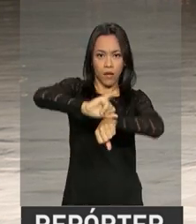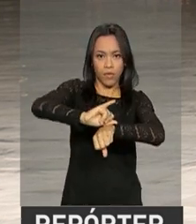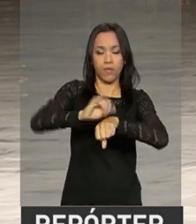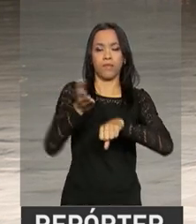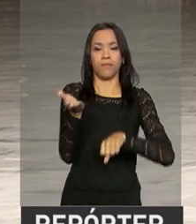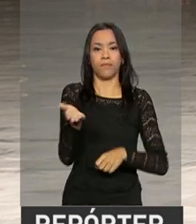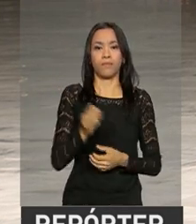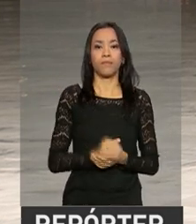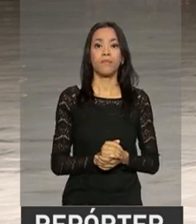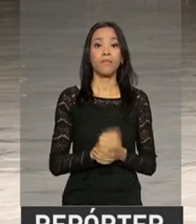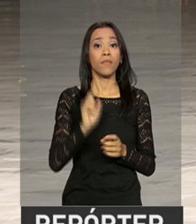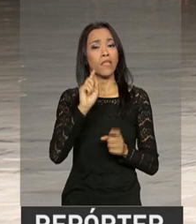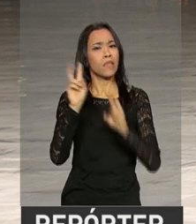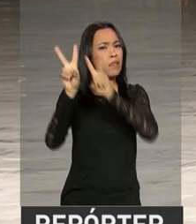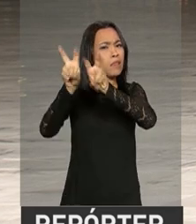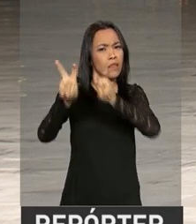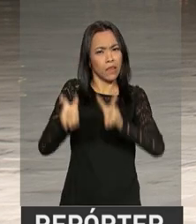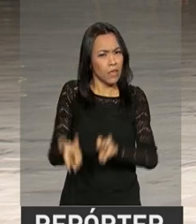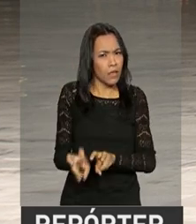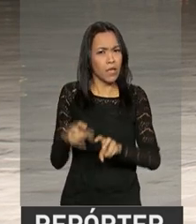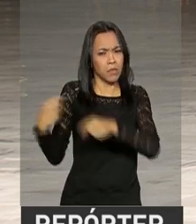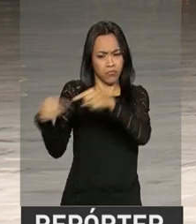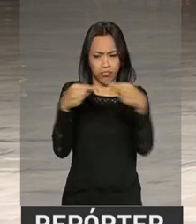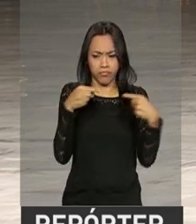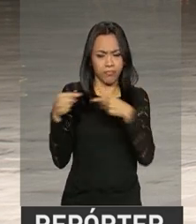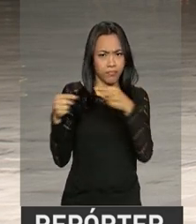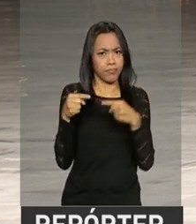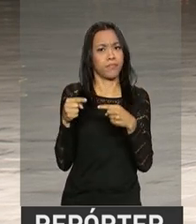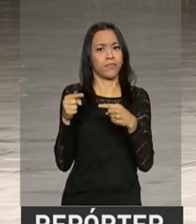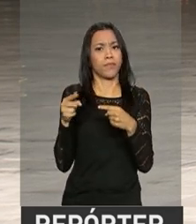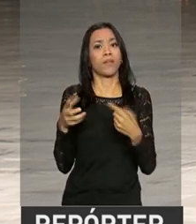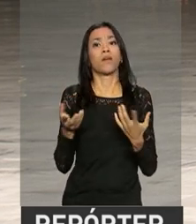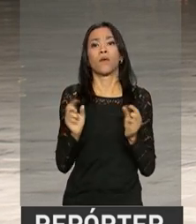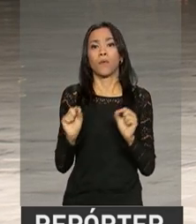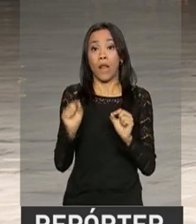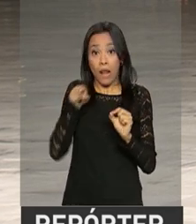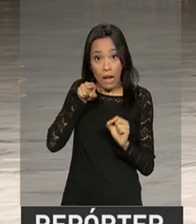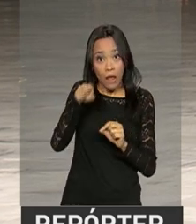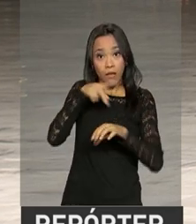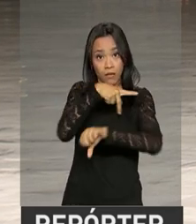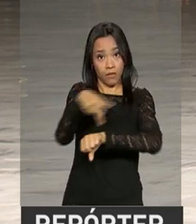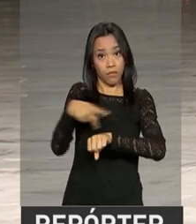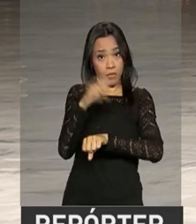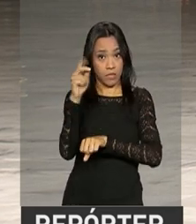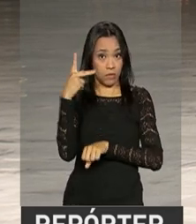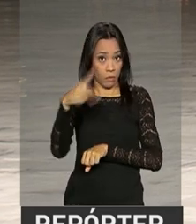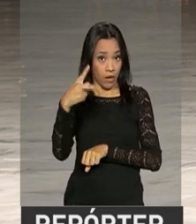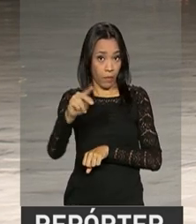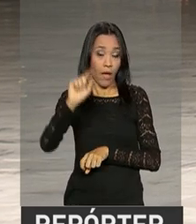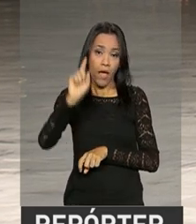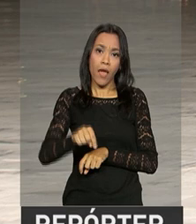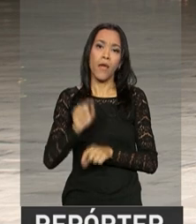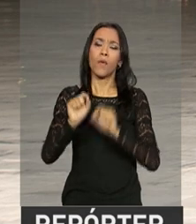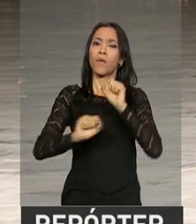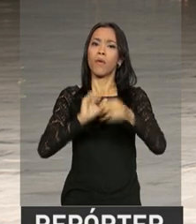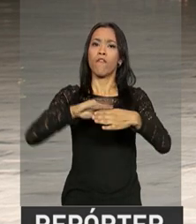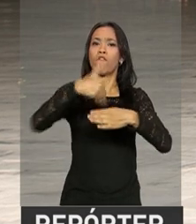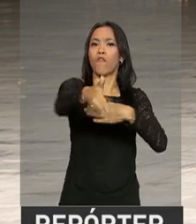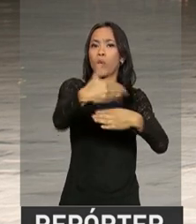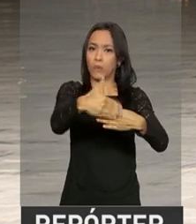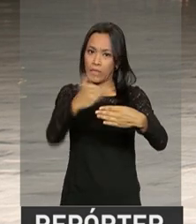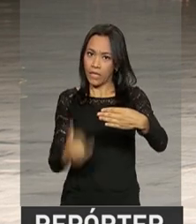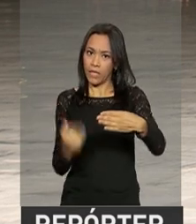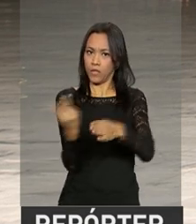capital do Paraguai entre os temas a serem tratados nesse encontro de trabalho no Paraguai está a questão do desenvolvimento fronteiriço